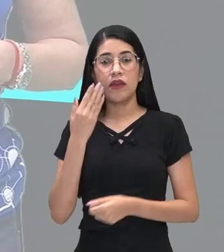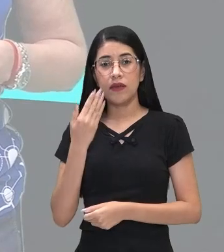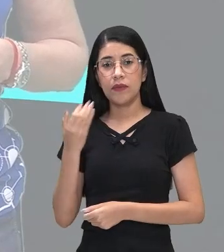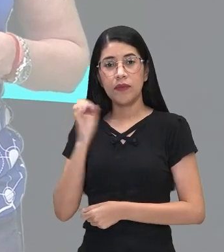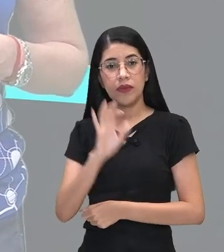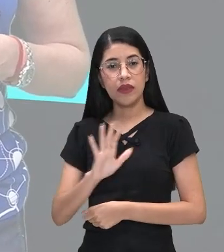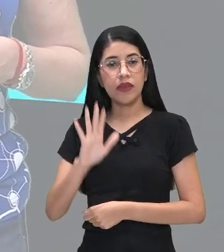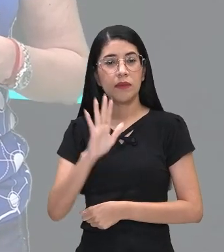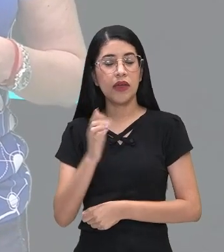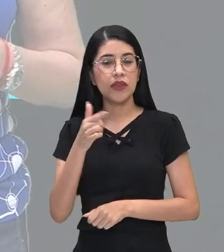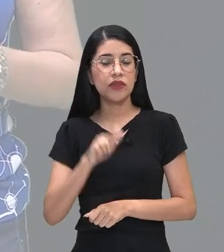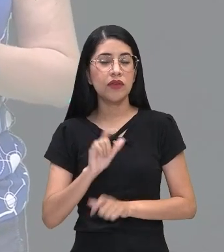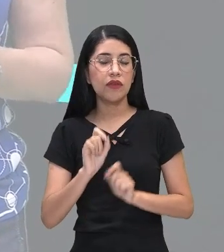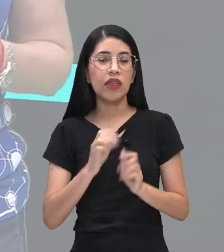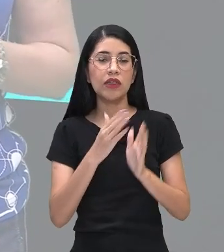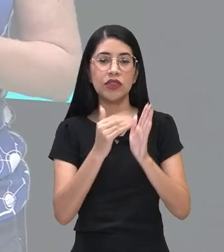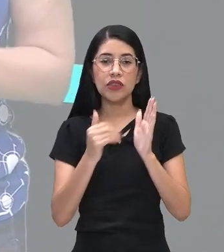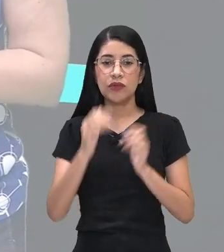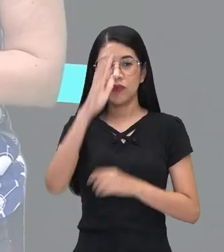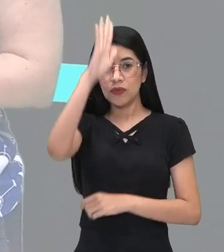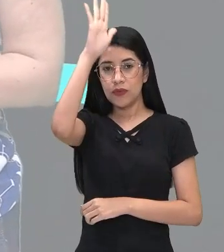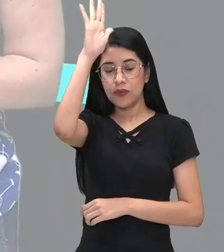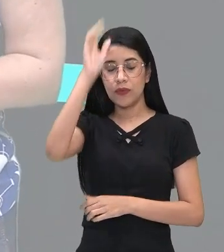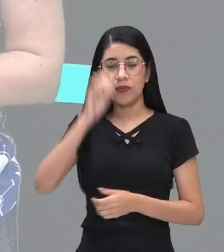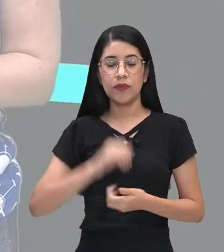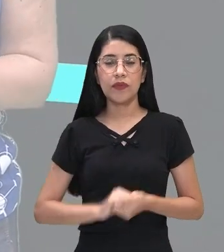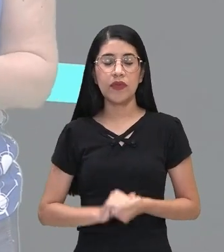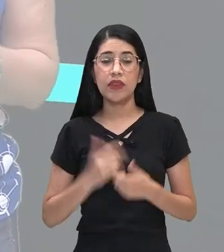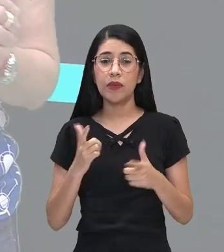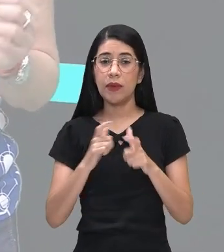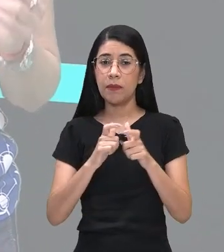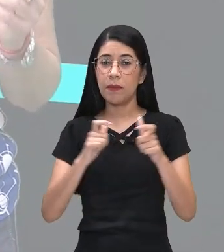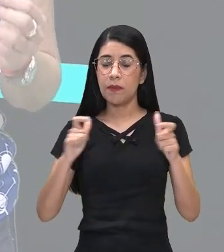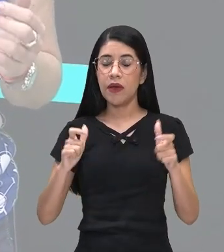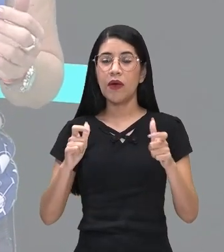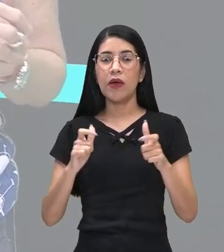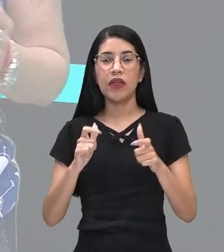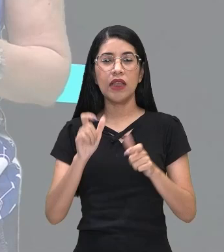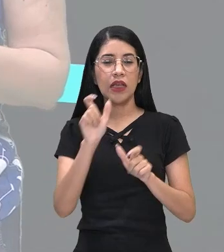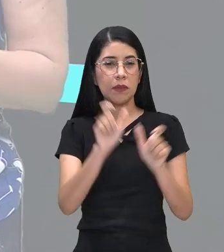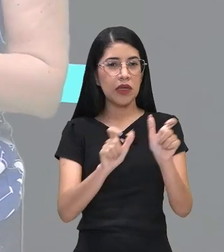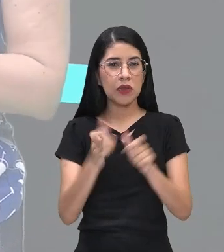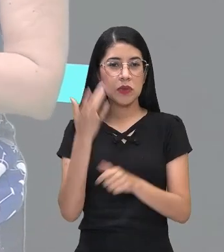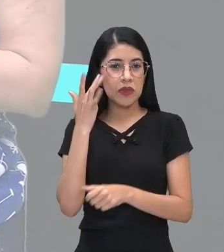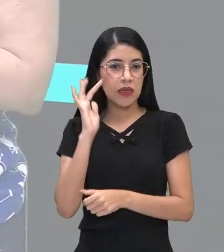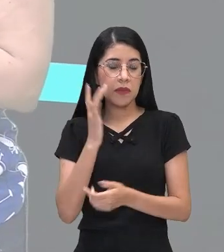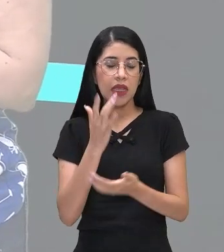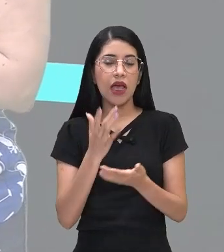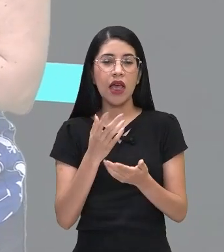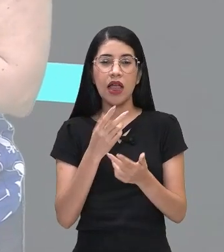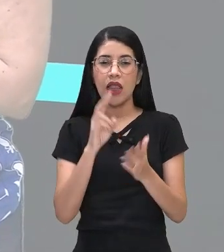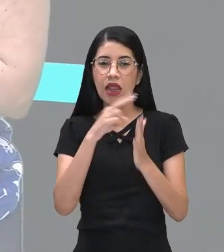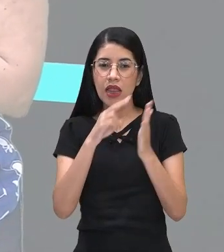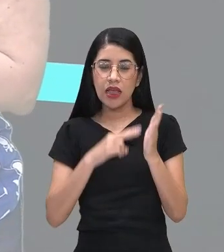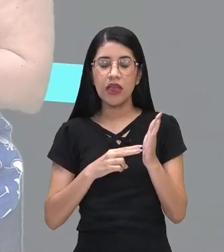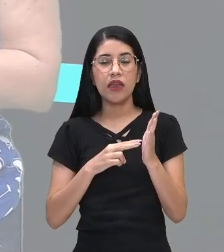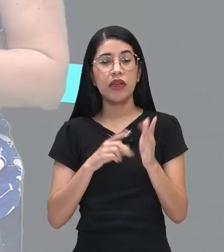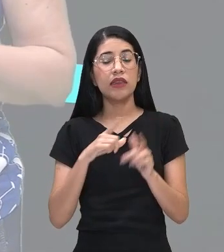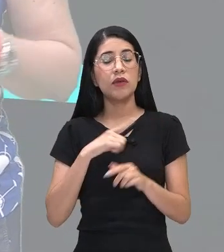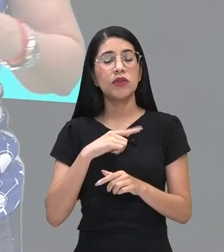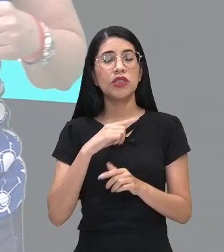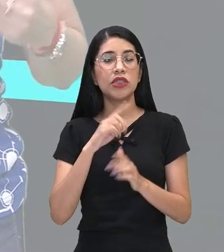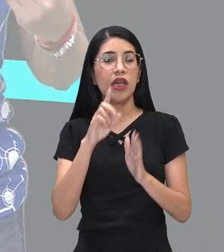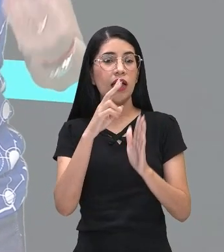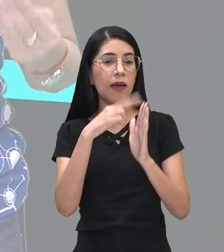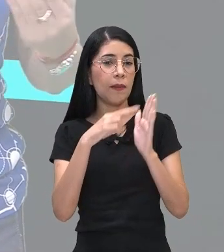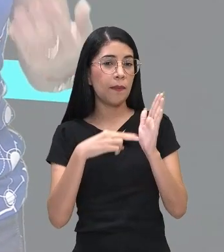uma pintura no estilo românico. Então, como a maioria dos fiéis não sabia ler, as pinturas tinham o